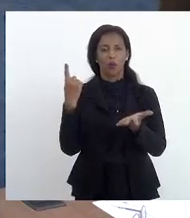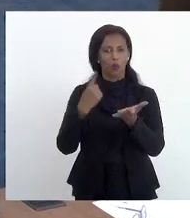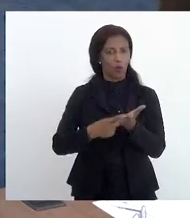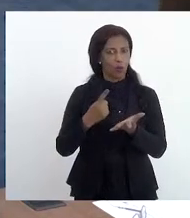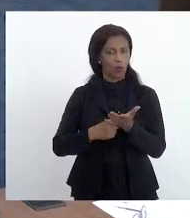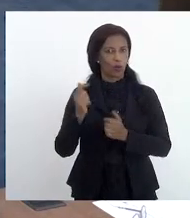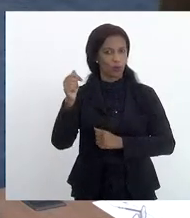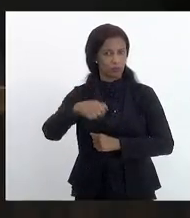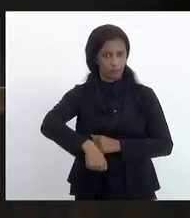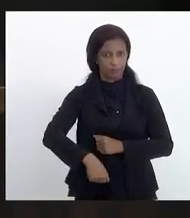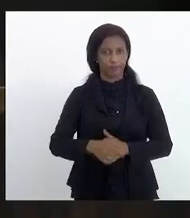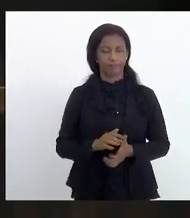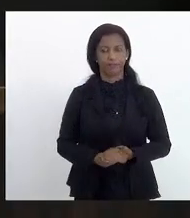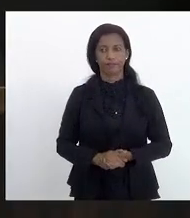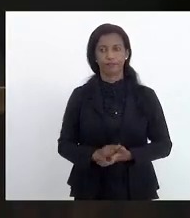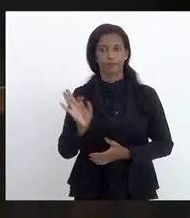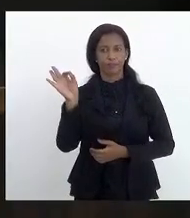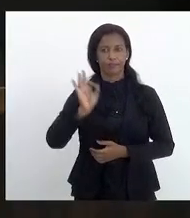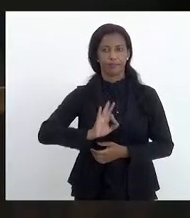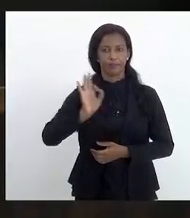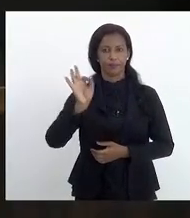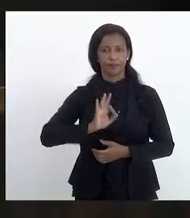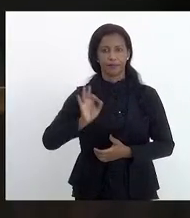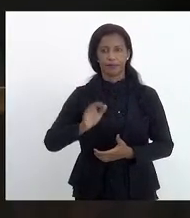relação ao percentual.